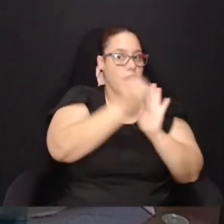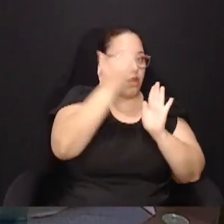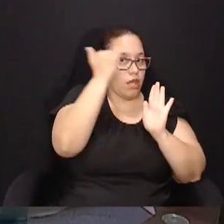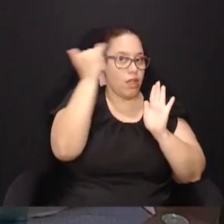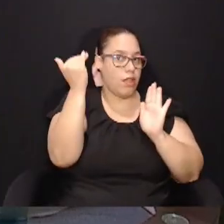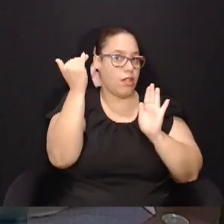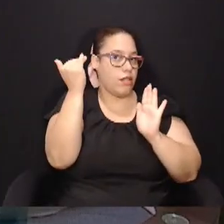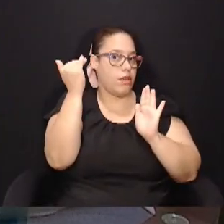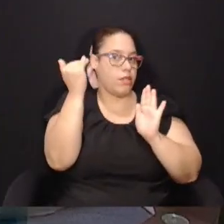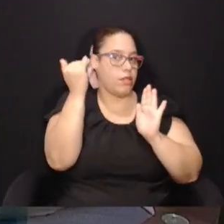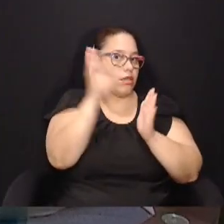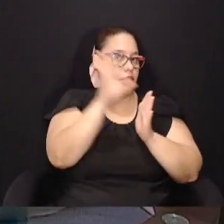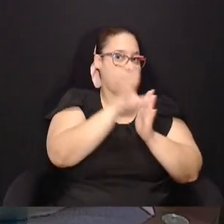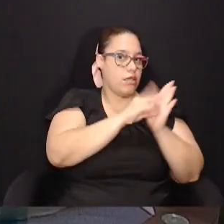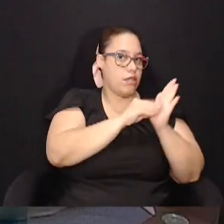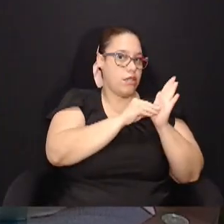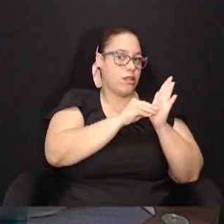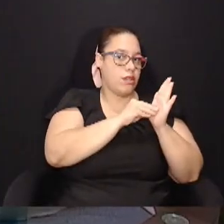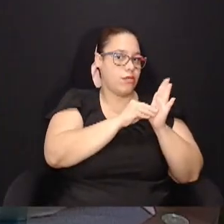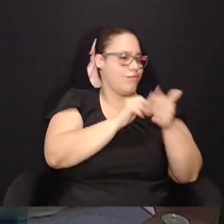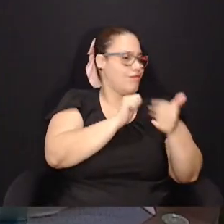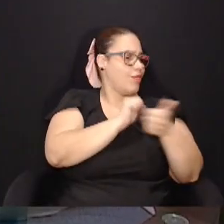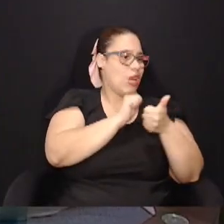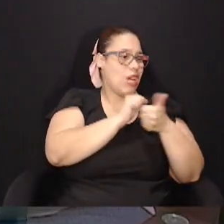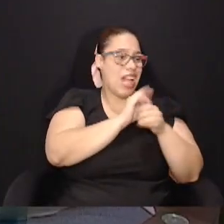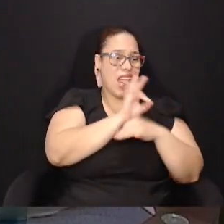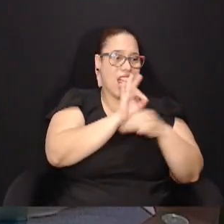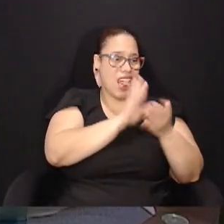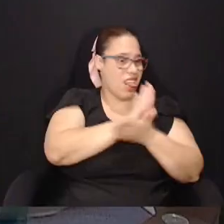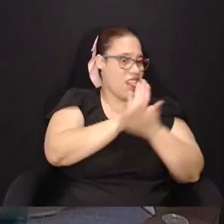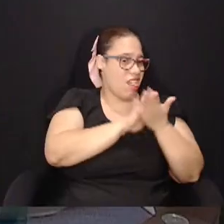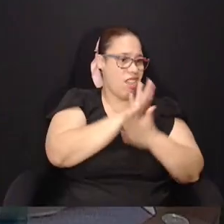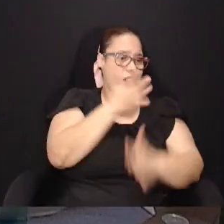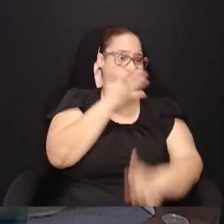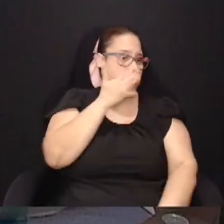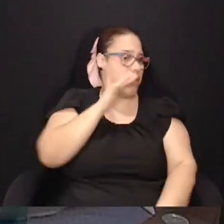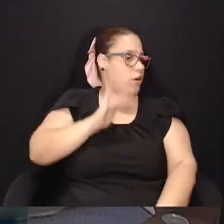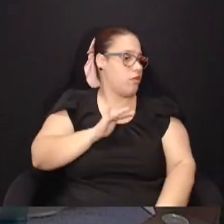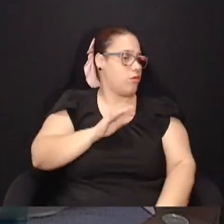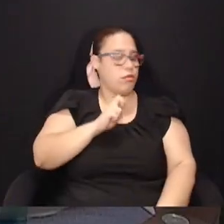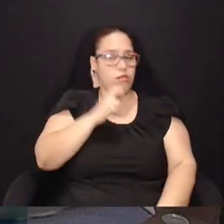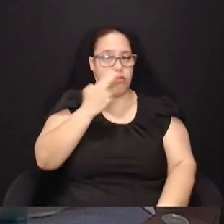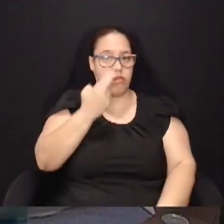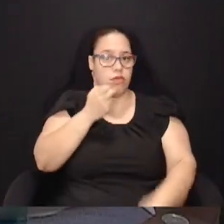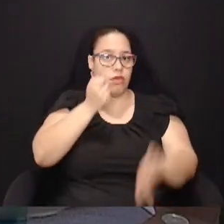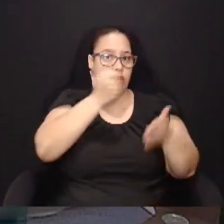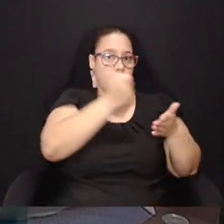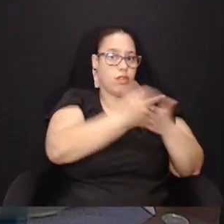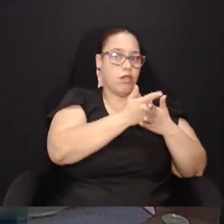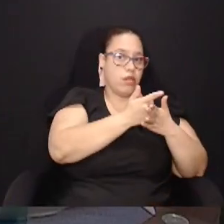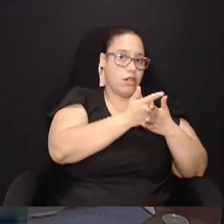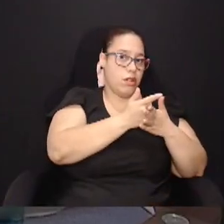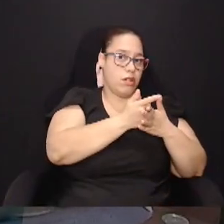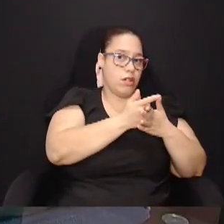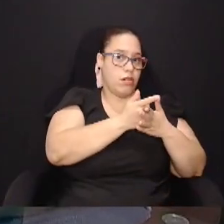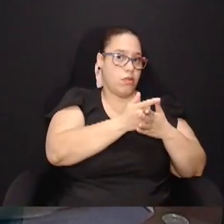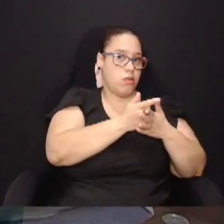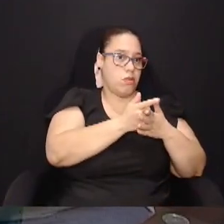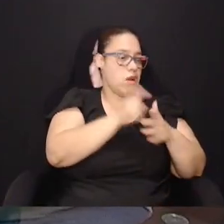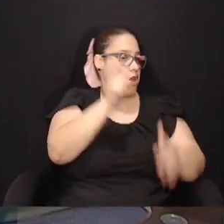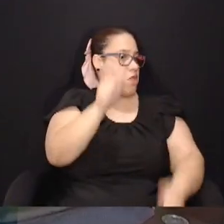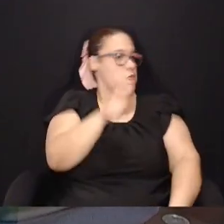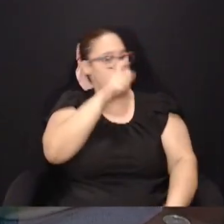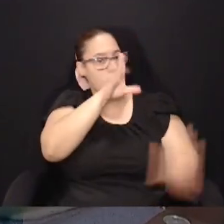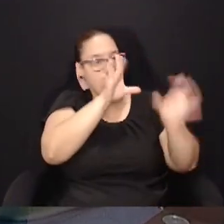nenhuma funcionalidade ali para a criança, ou só está comprando por conta de tal personagem, alguma coisa relacionada a esse